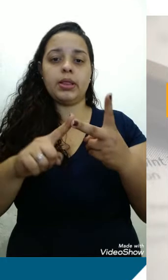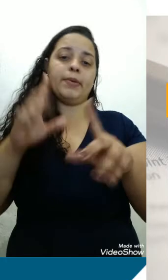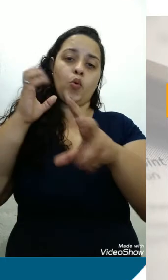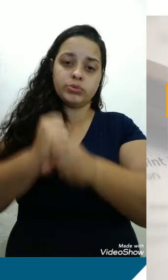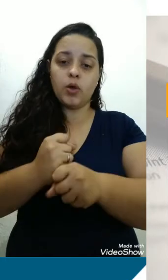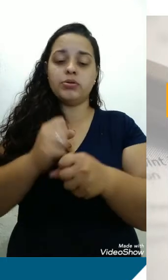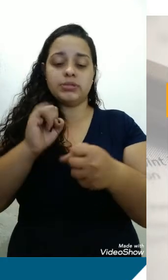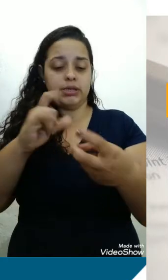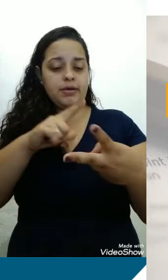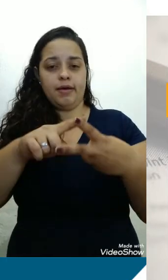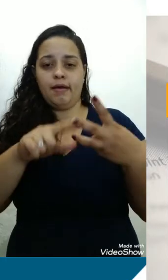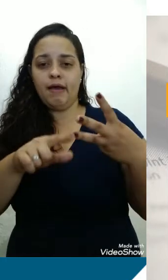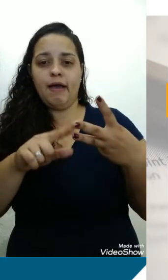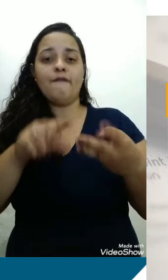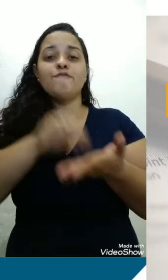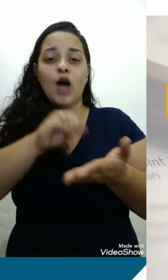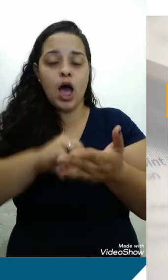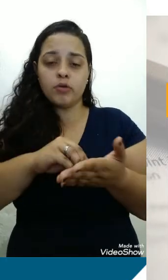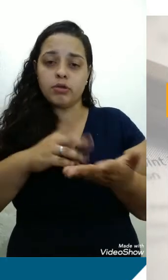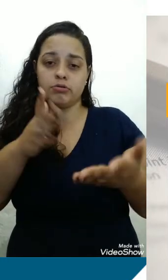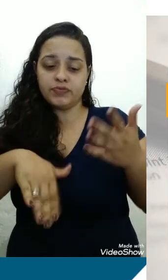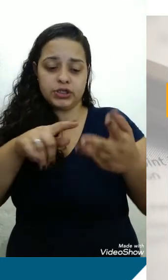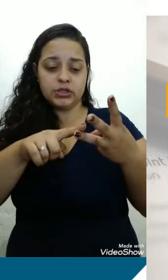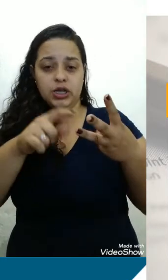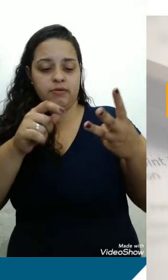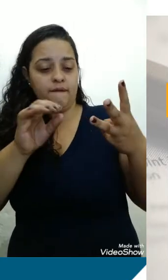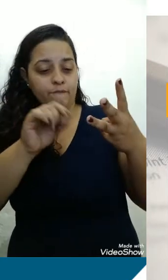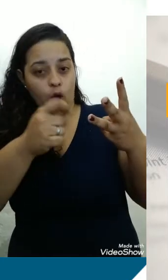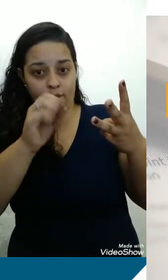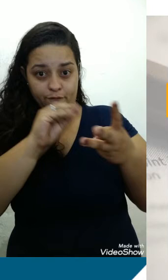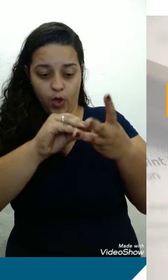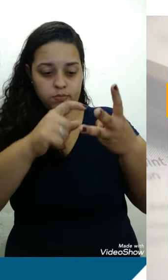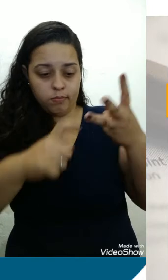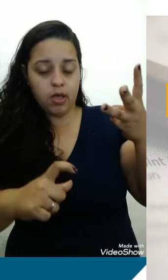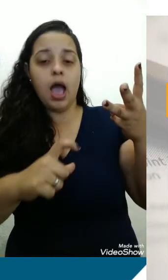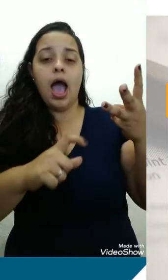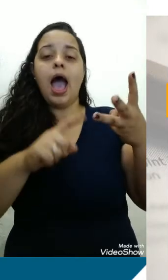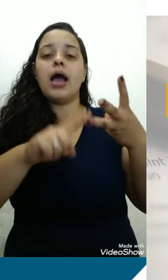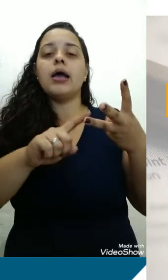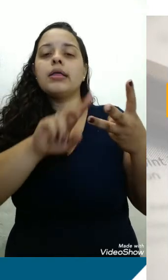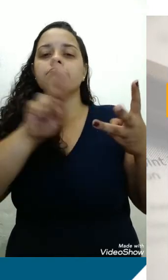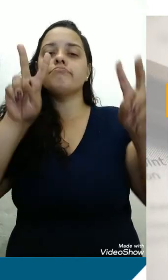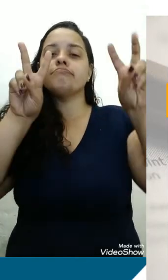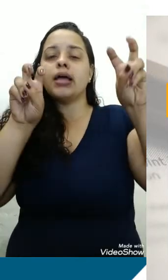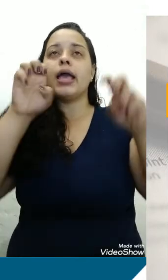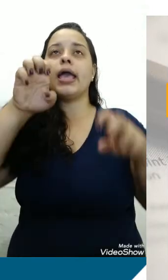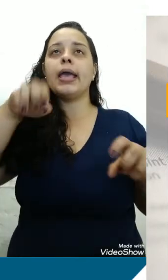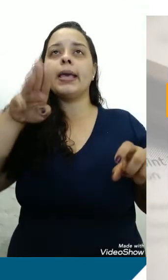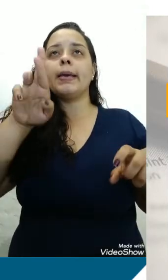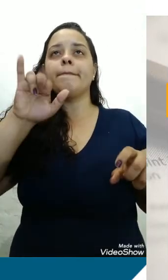desses parágrafos fica mal desenvolvido ou pouco desenvolvido, é considerado uma parte embrionária, e nesses casos